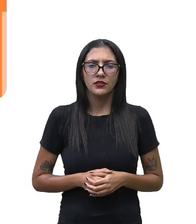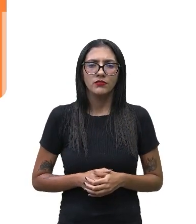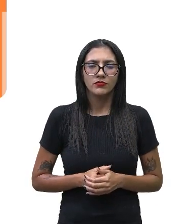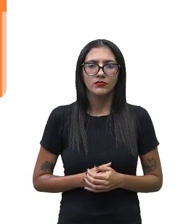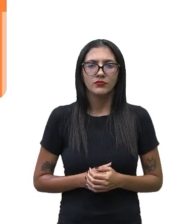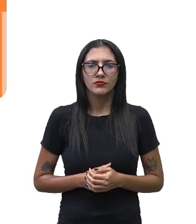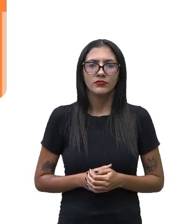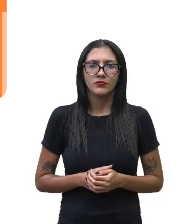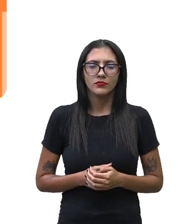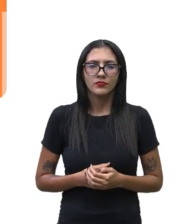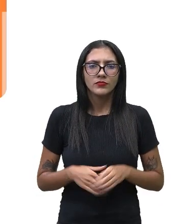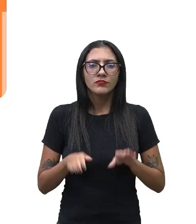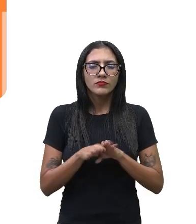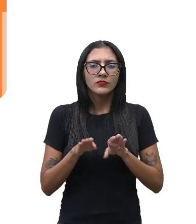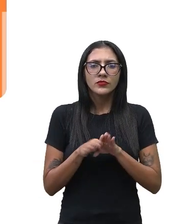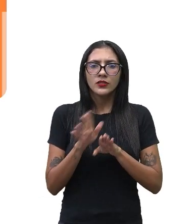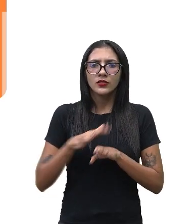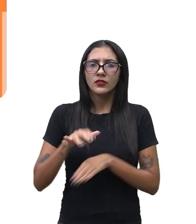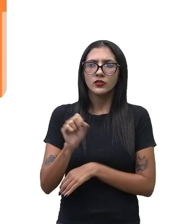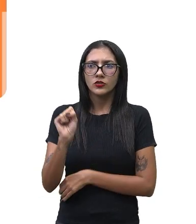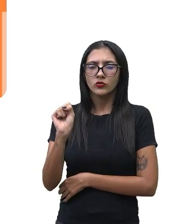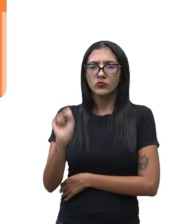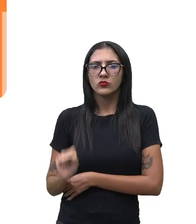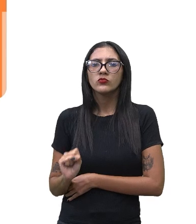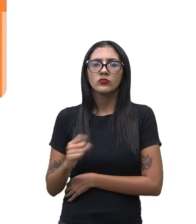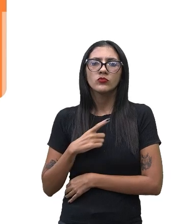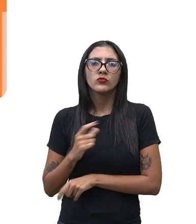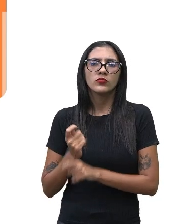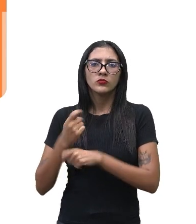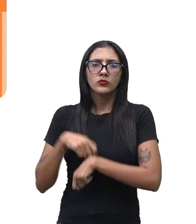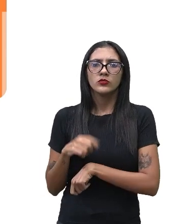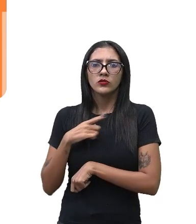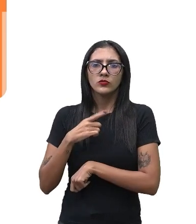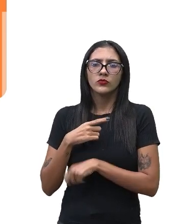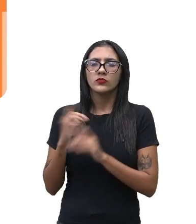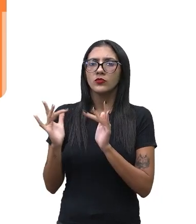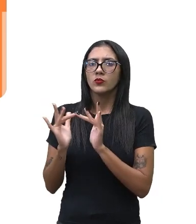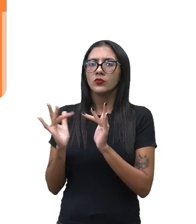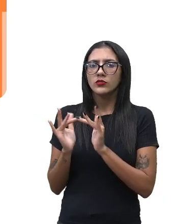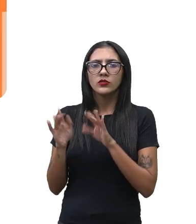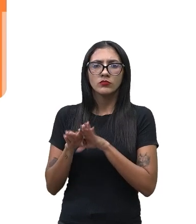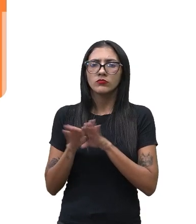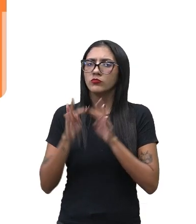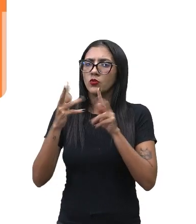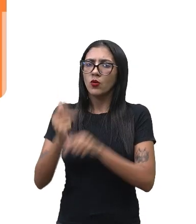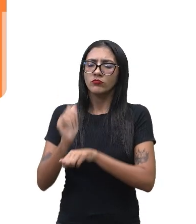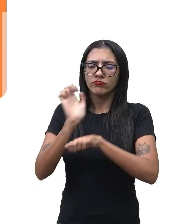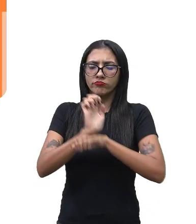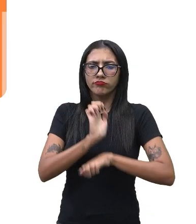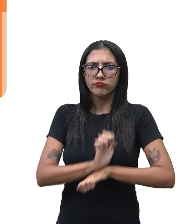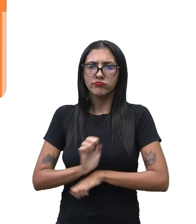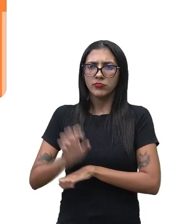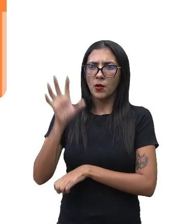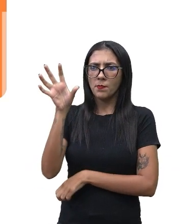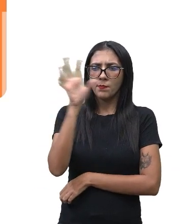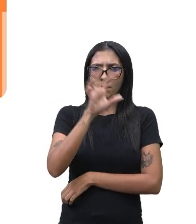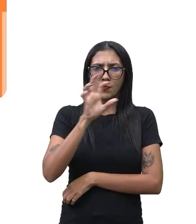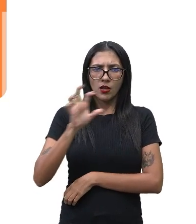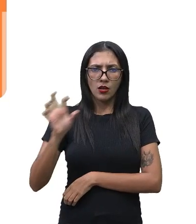região sul nós temos unidades de conservação e aí em todos os estados do Brasil, em todas as